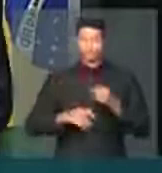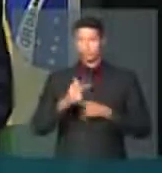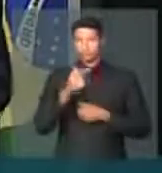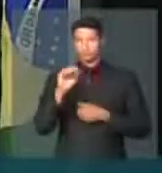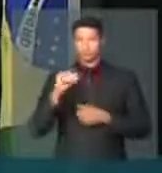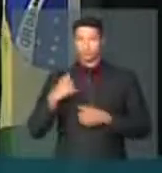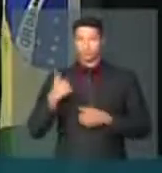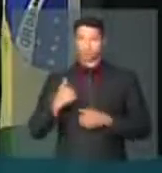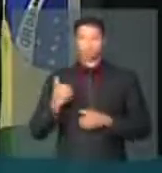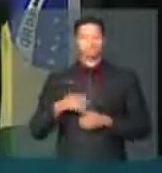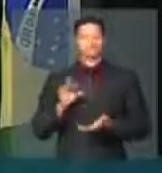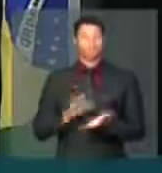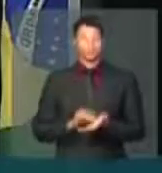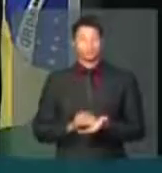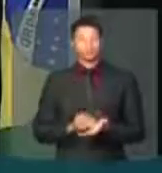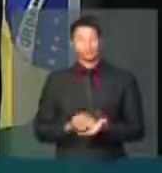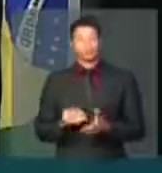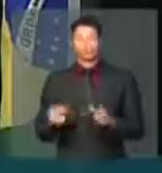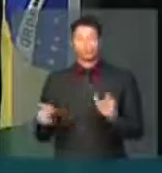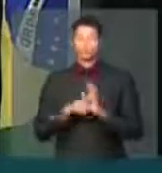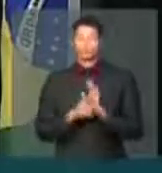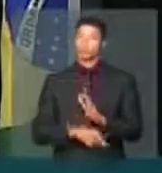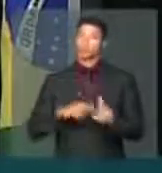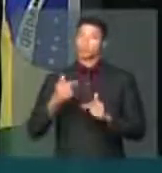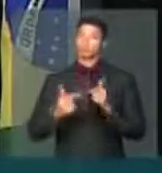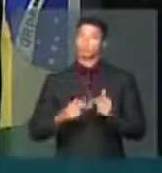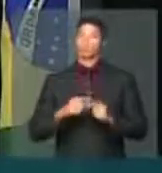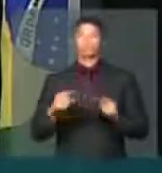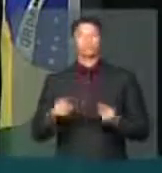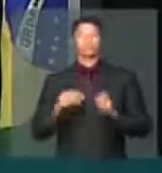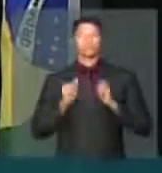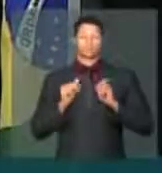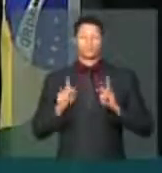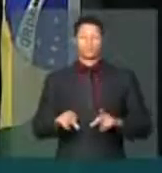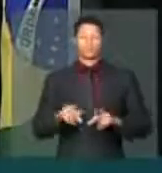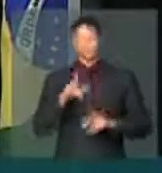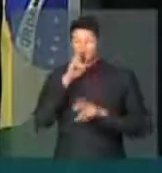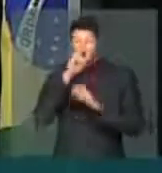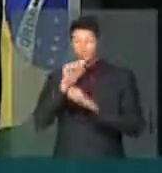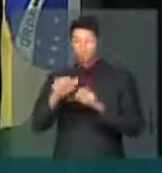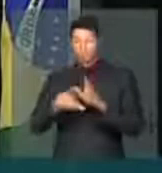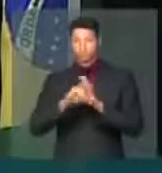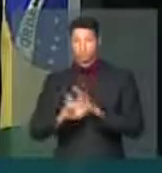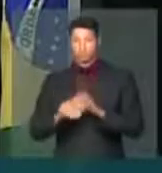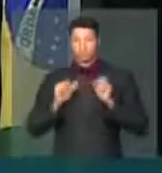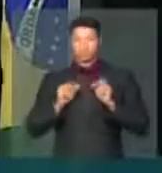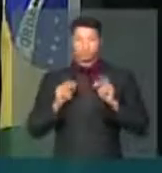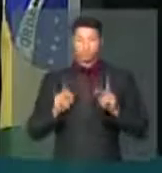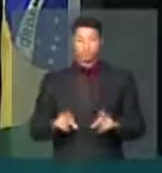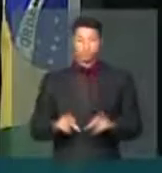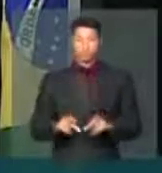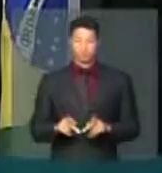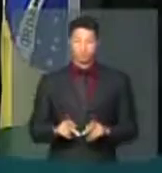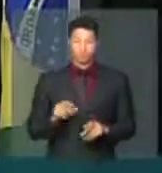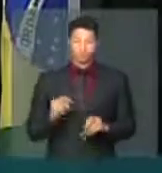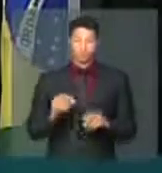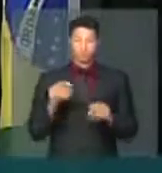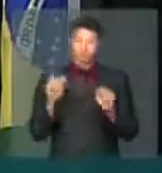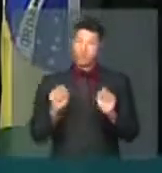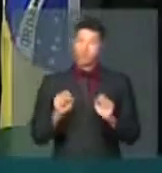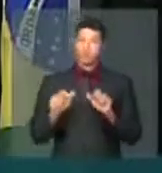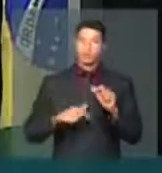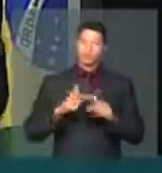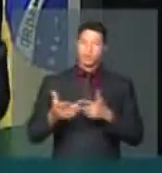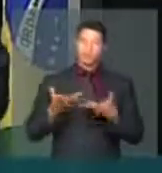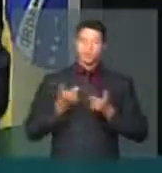anos, absolutamente apto para o trabalho, mas que se aposenta por força da lei, uma aposentadoria, enquanto ele poderia